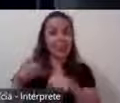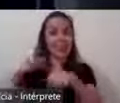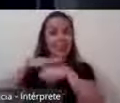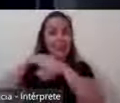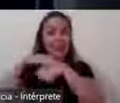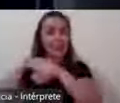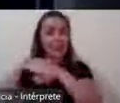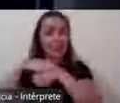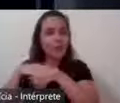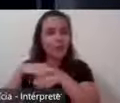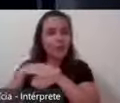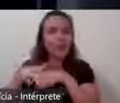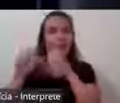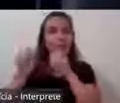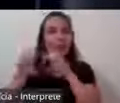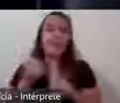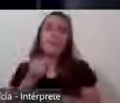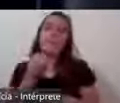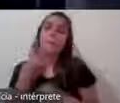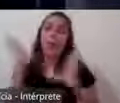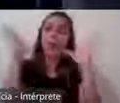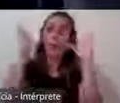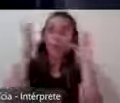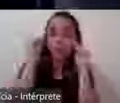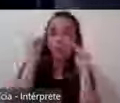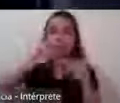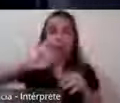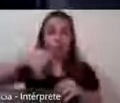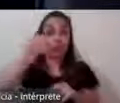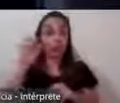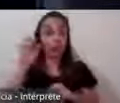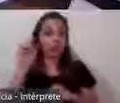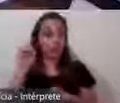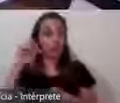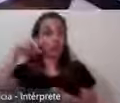boa noite, Johnny. Muito boa noite, Everton. Tudo bem com vocês, meninos?